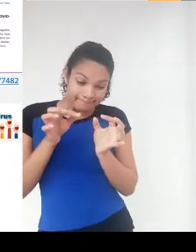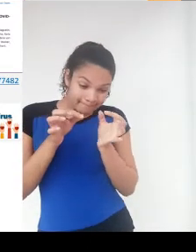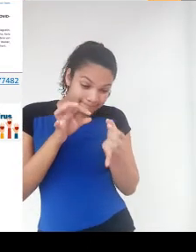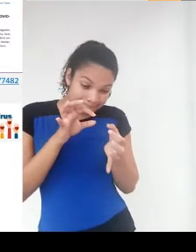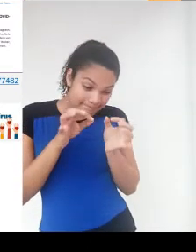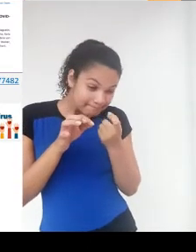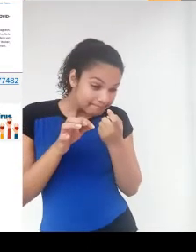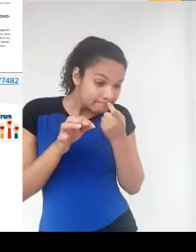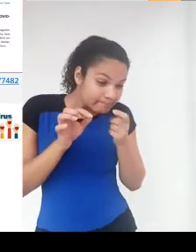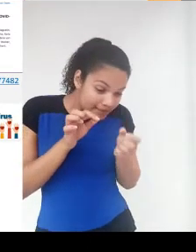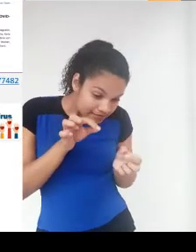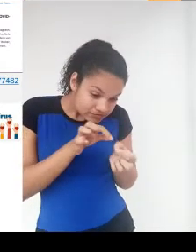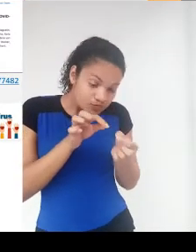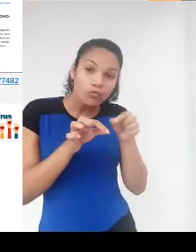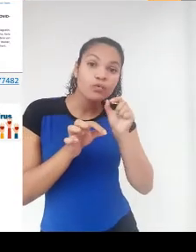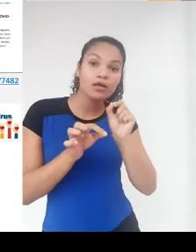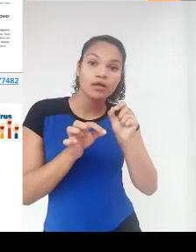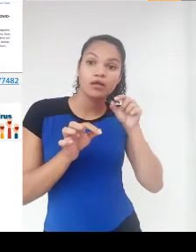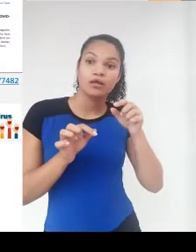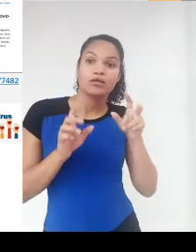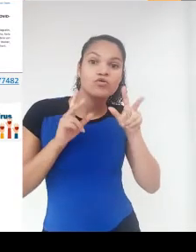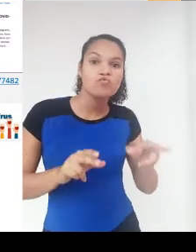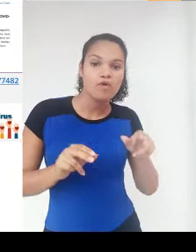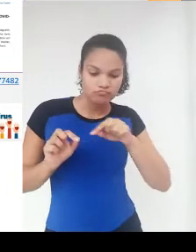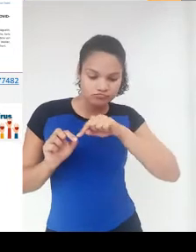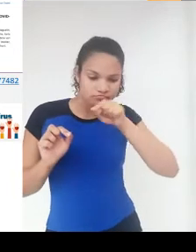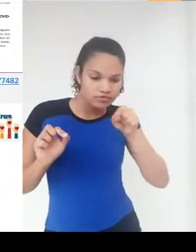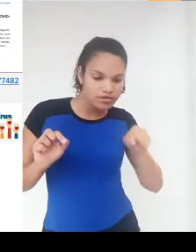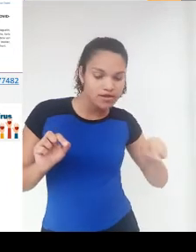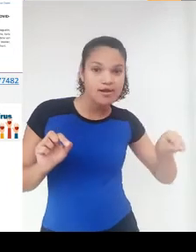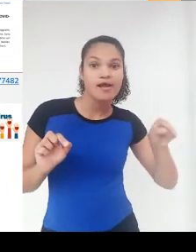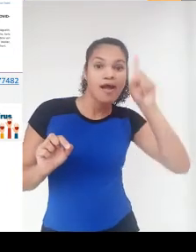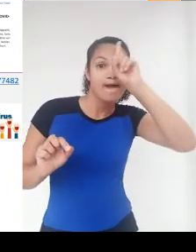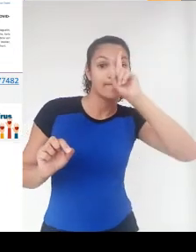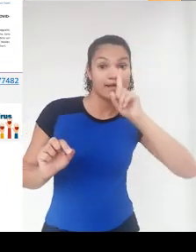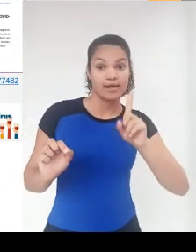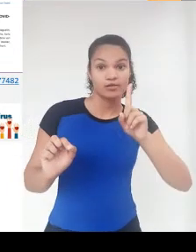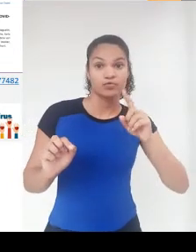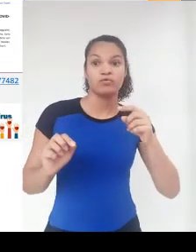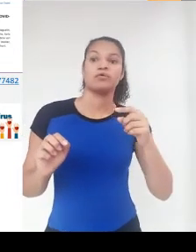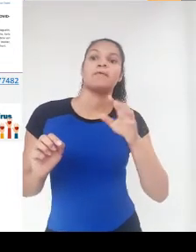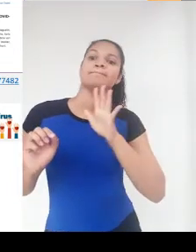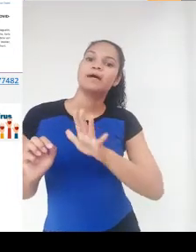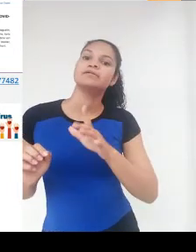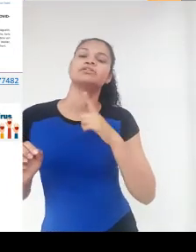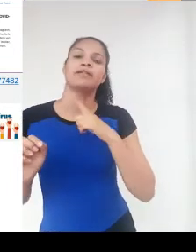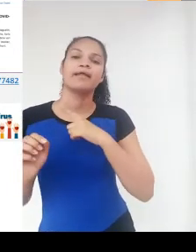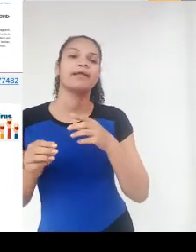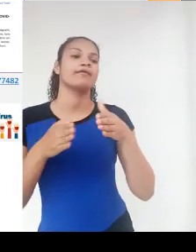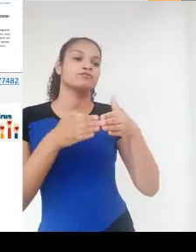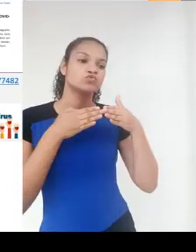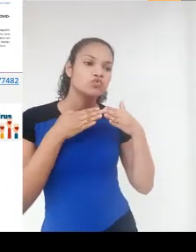de contenção, o número de doenças, número de casos, a partir de isolamento social, rastrear